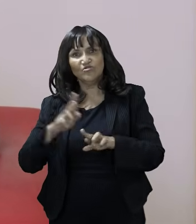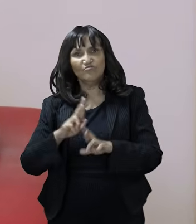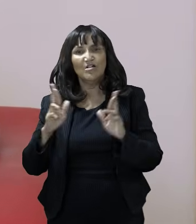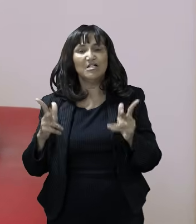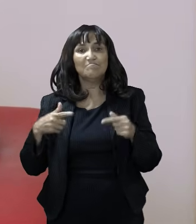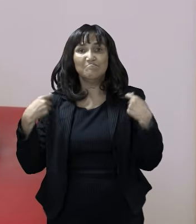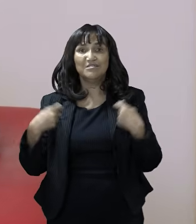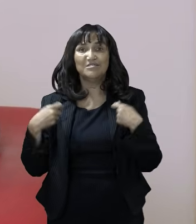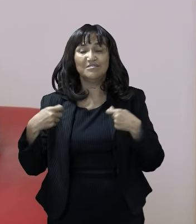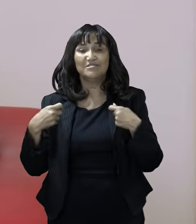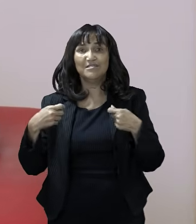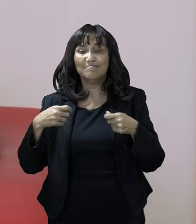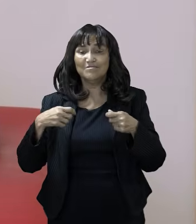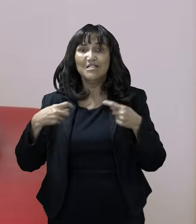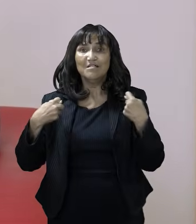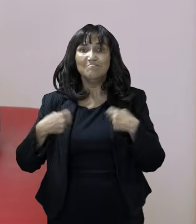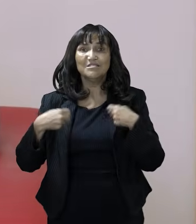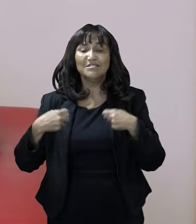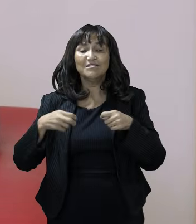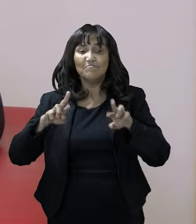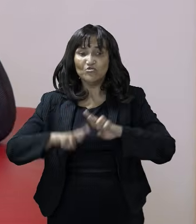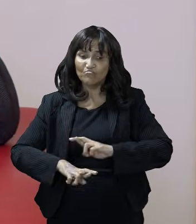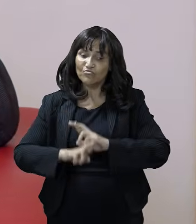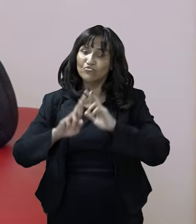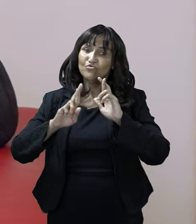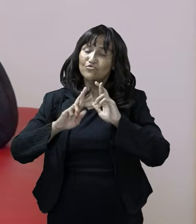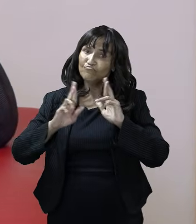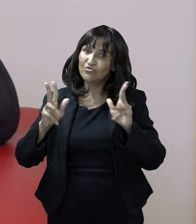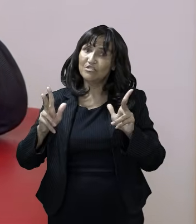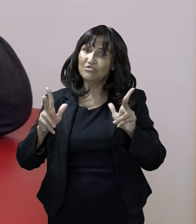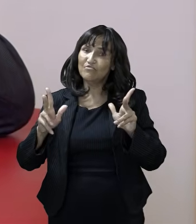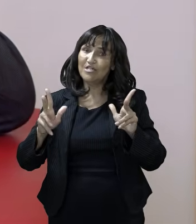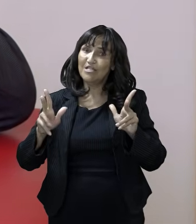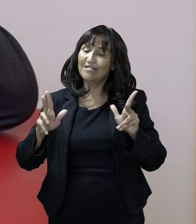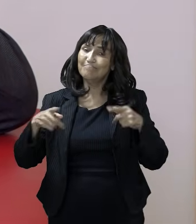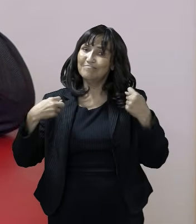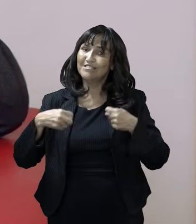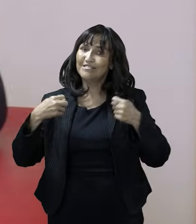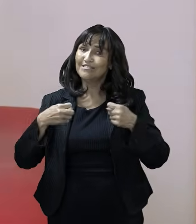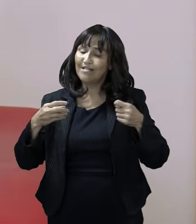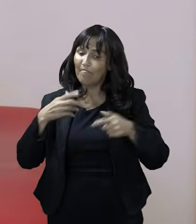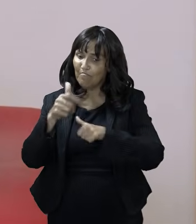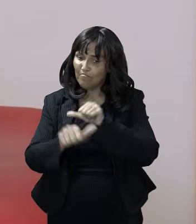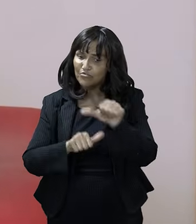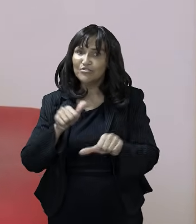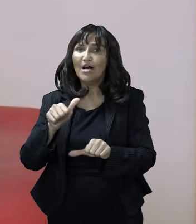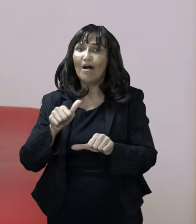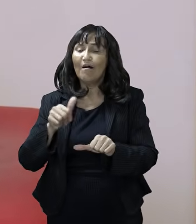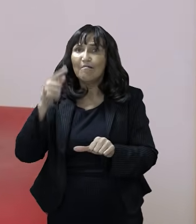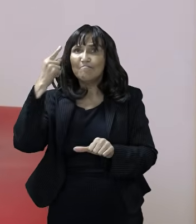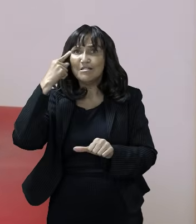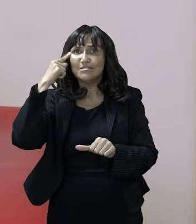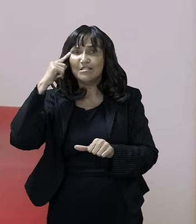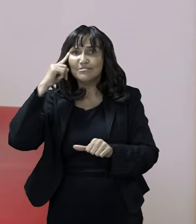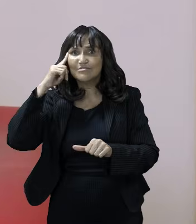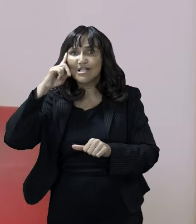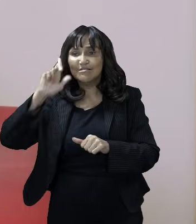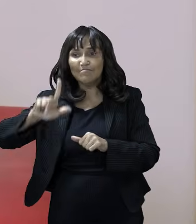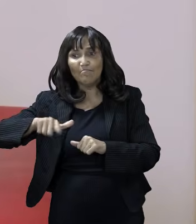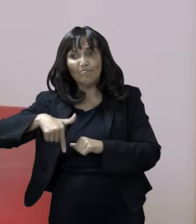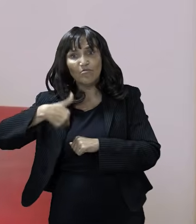este programa. Esse é o desafio. E nós estamos falando, portanto, de algo pensando nas próximas décadas. Sim.